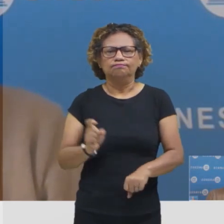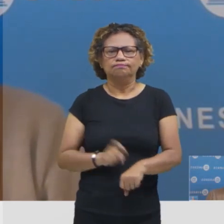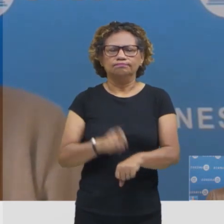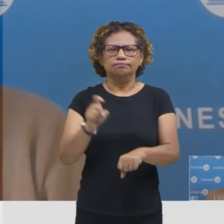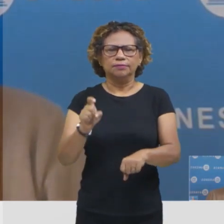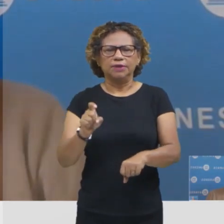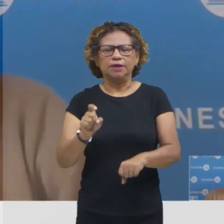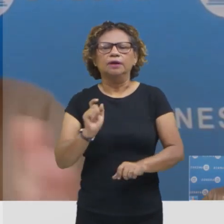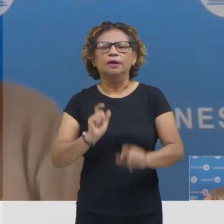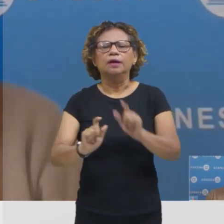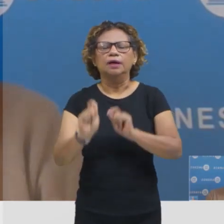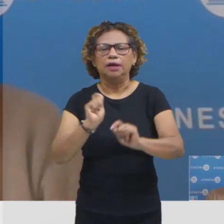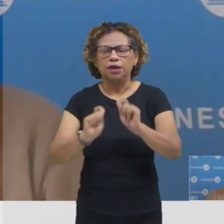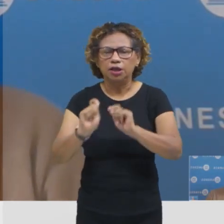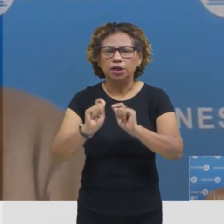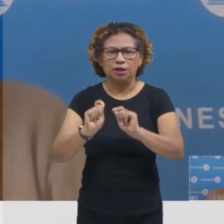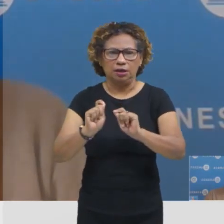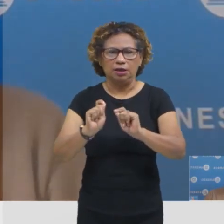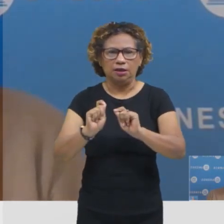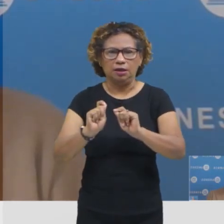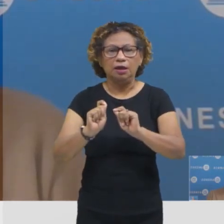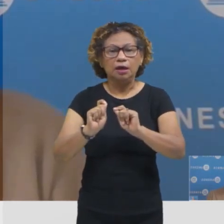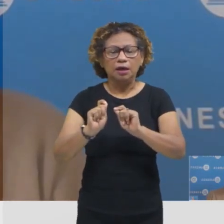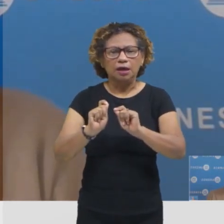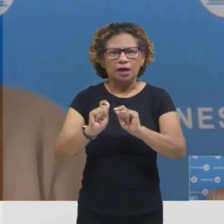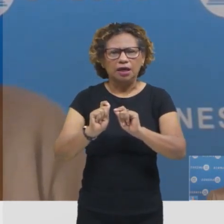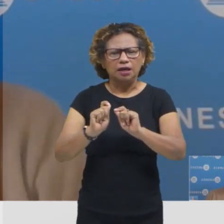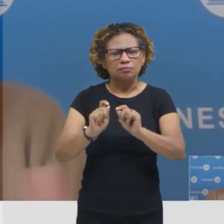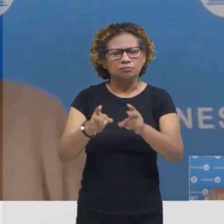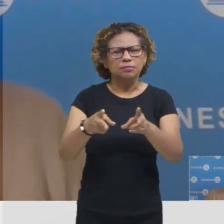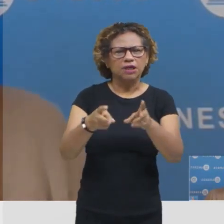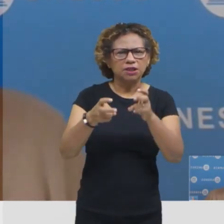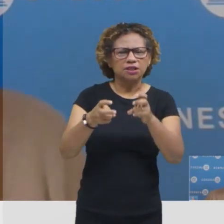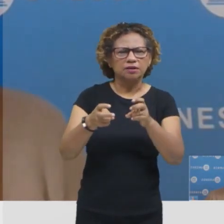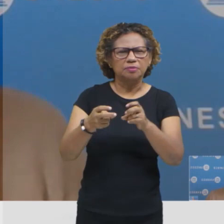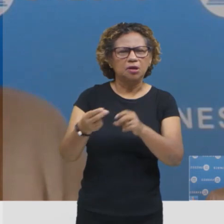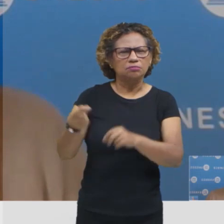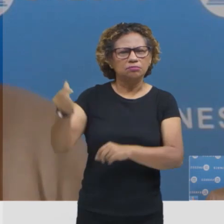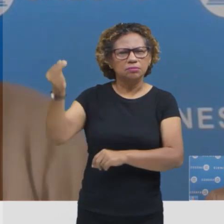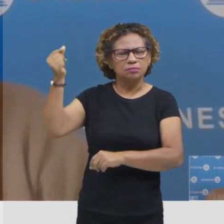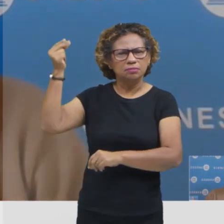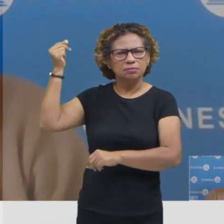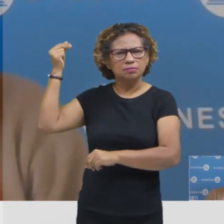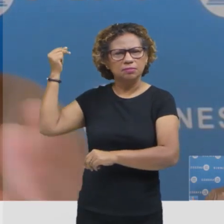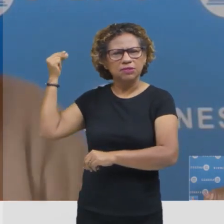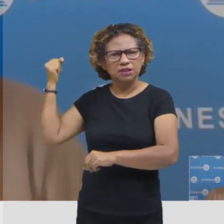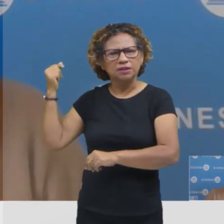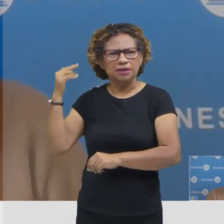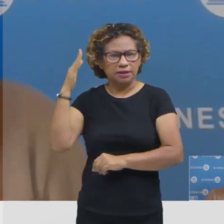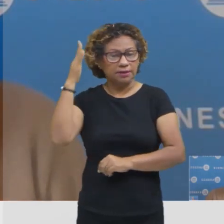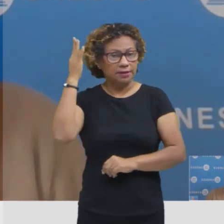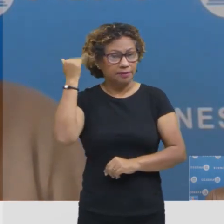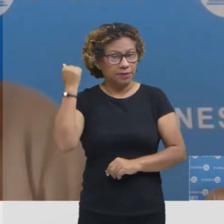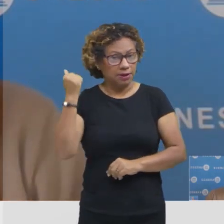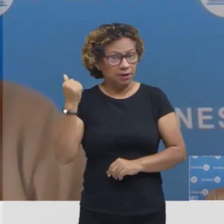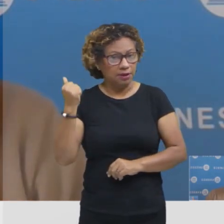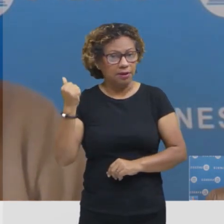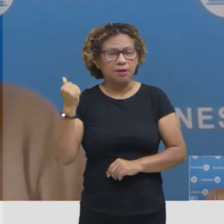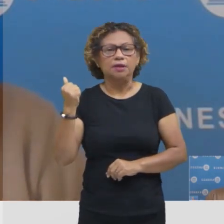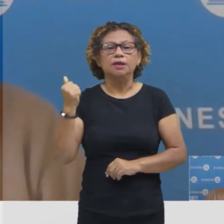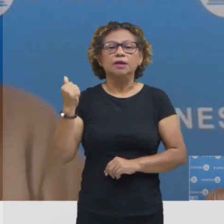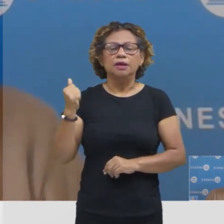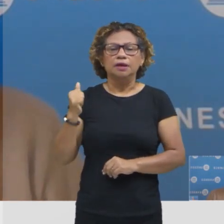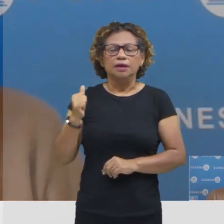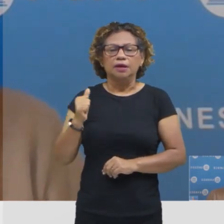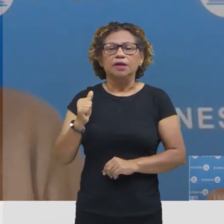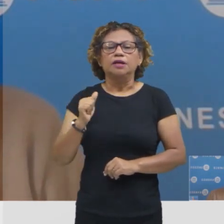em que nós sabíamos há muito tempo que a escola tinha que mudar. Sabíamos há muito tempo que este